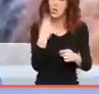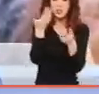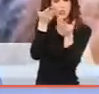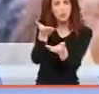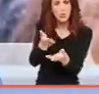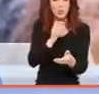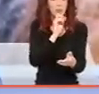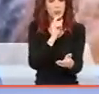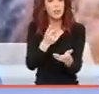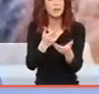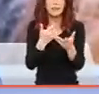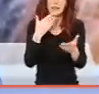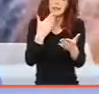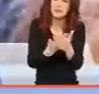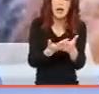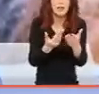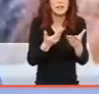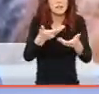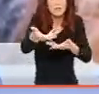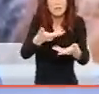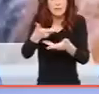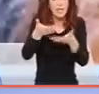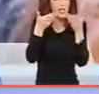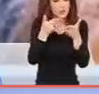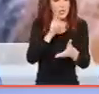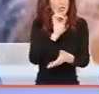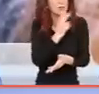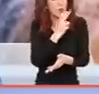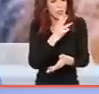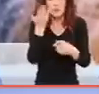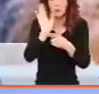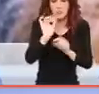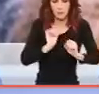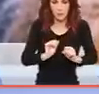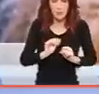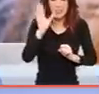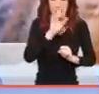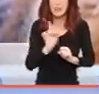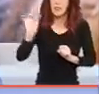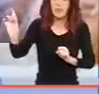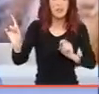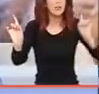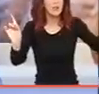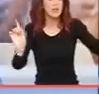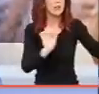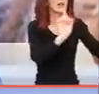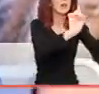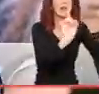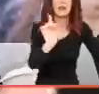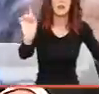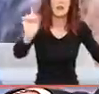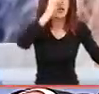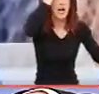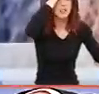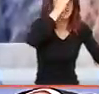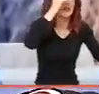darmos de volta àqueles que tanto nos dão também, não é? E ajudarmos as medonhas. E imaginem, em vez de estar cada uma para o seu lado, uma medonha no barreiro, duas numa